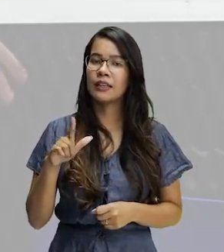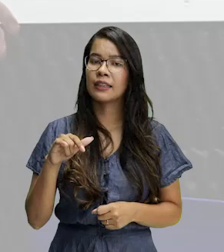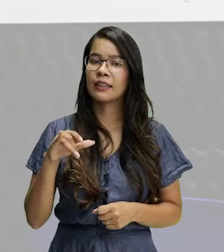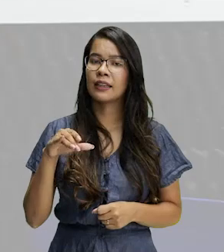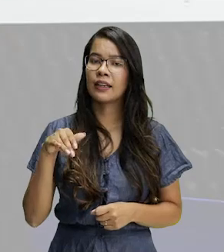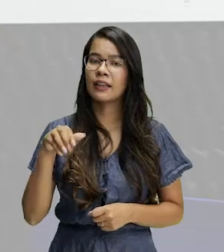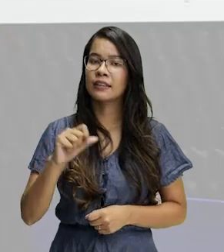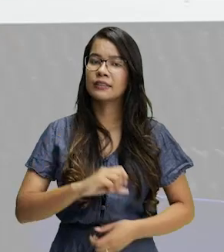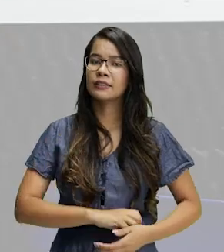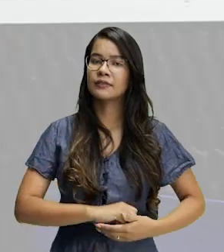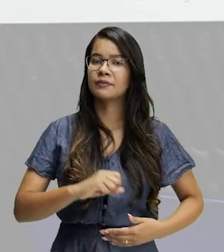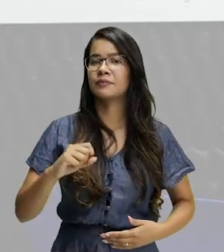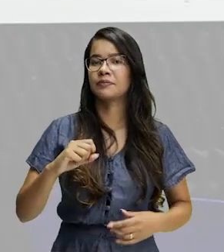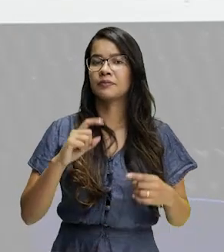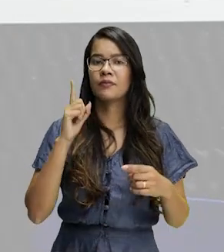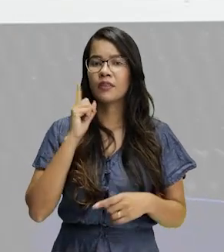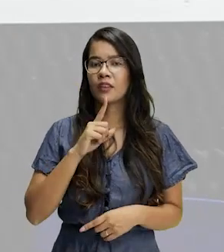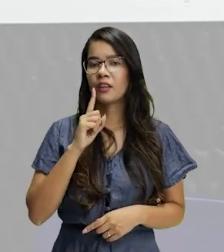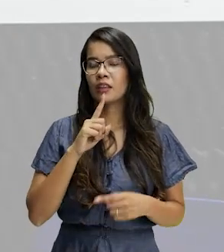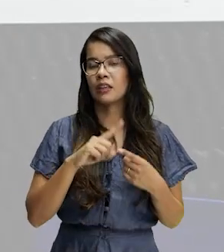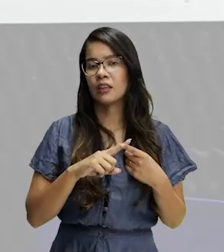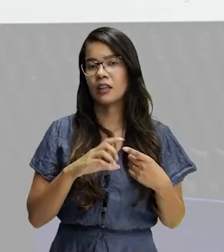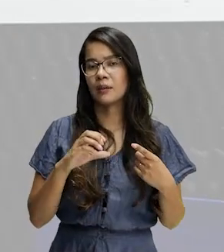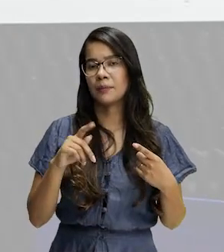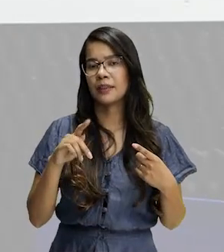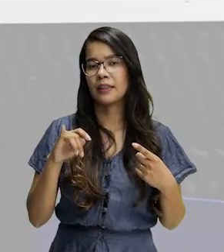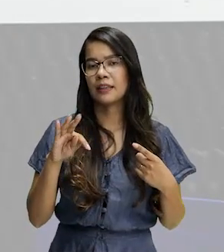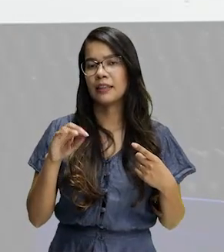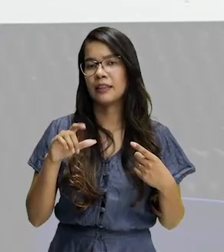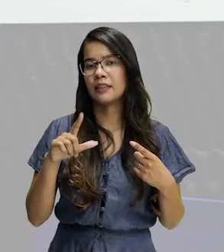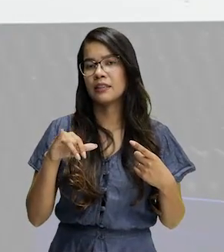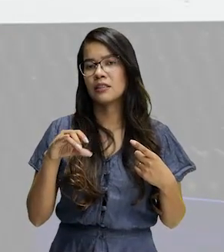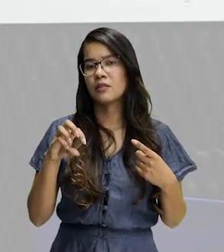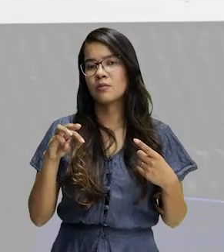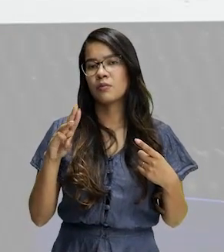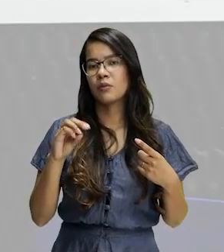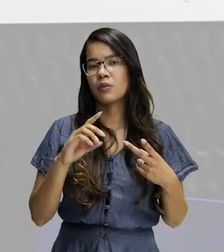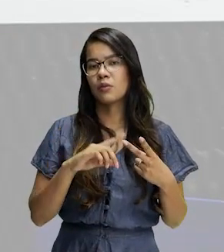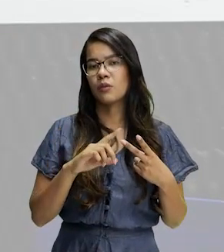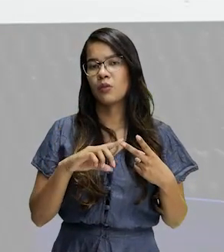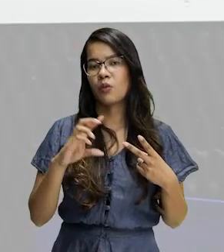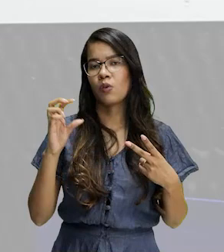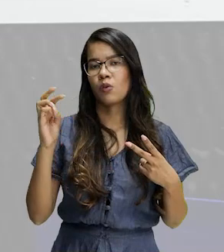Unidos, capitalismo, União Soviética, comunismo ou socialismo.